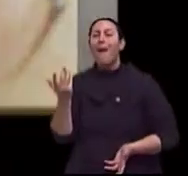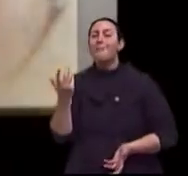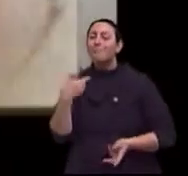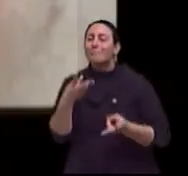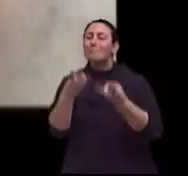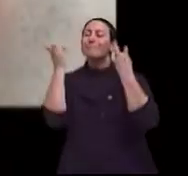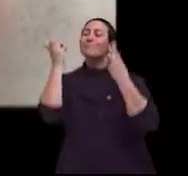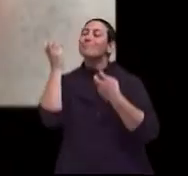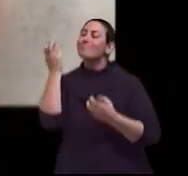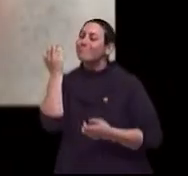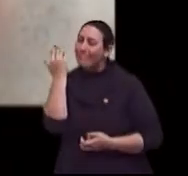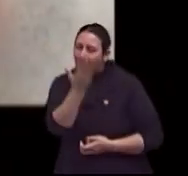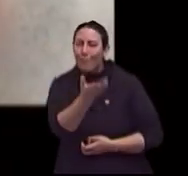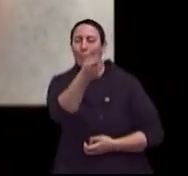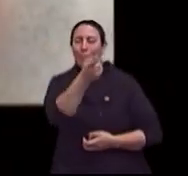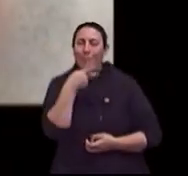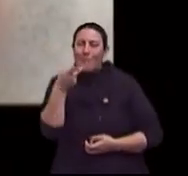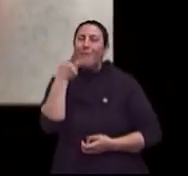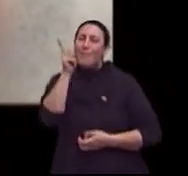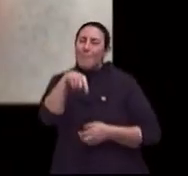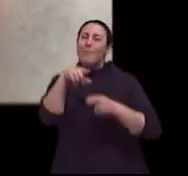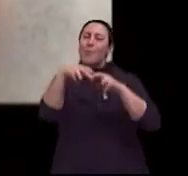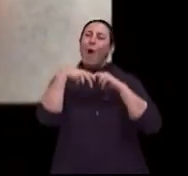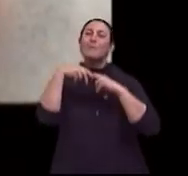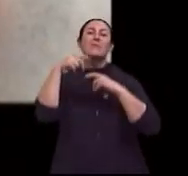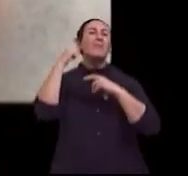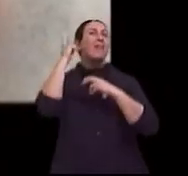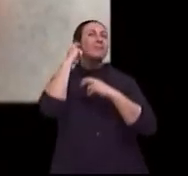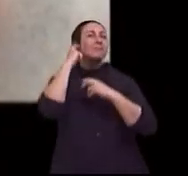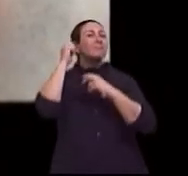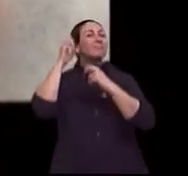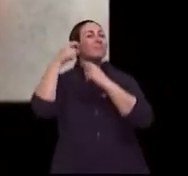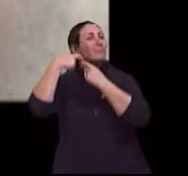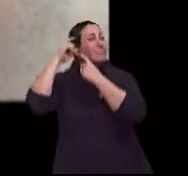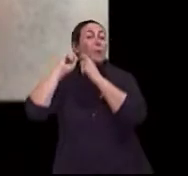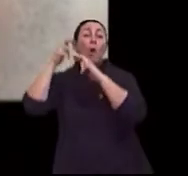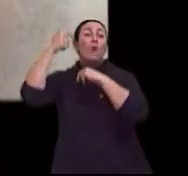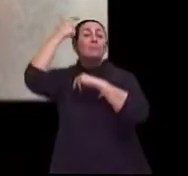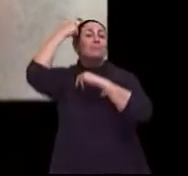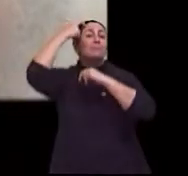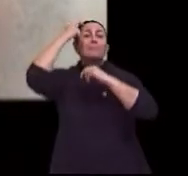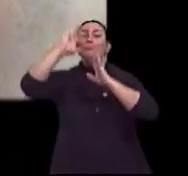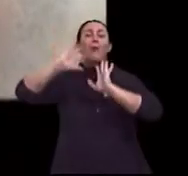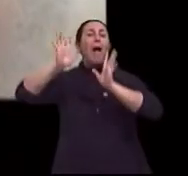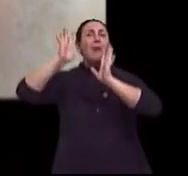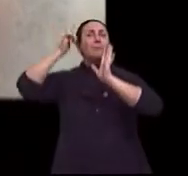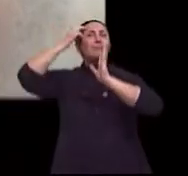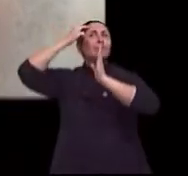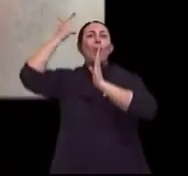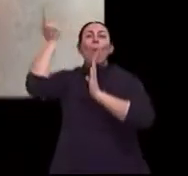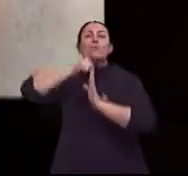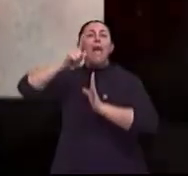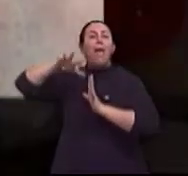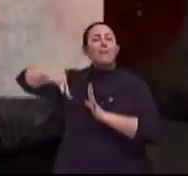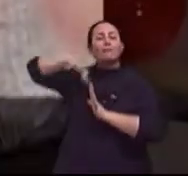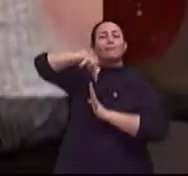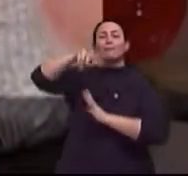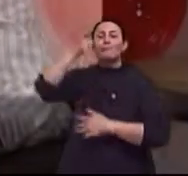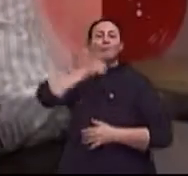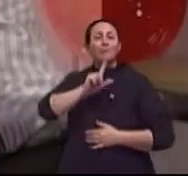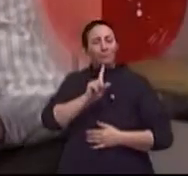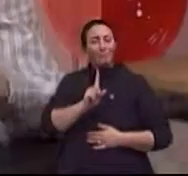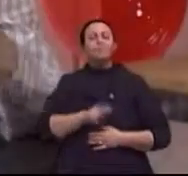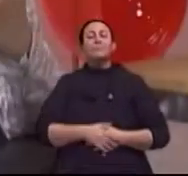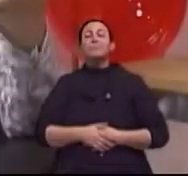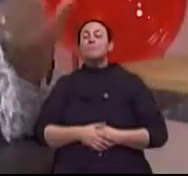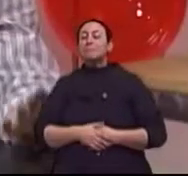para colocar o aparelho. Então, hoje nós temos uma tecnologia, nesses últimos 10 anos, Isabel, que está uma maravilha. Uhum.